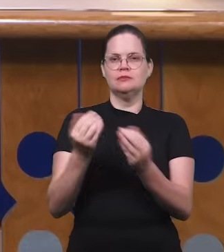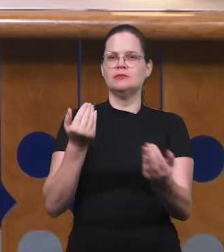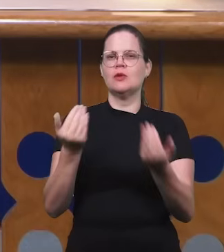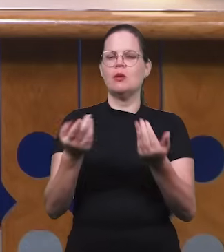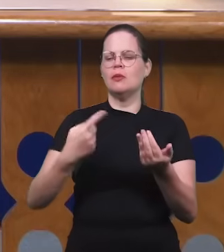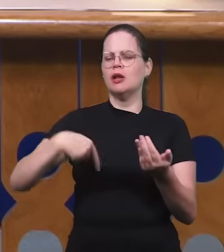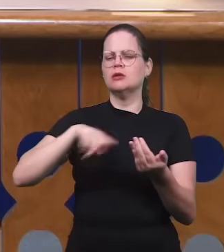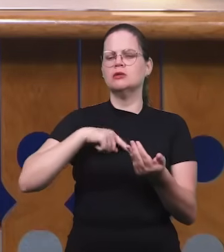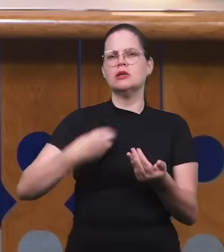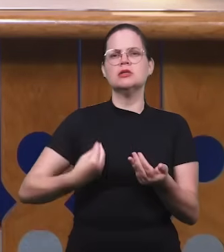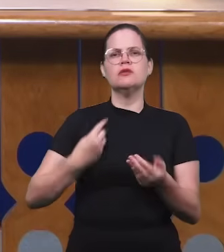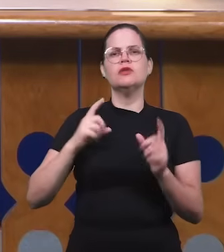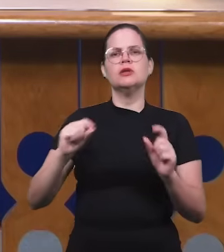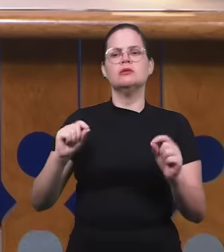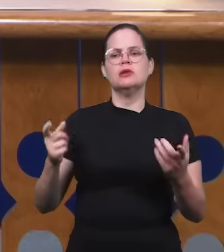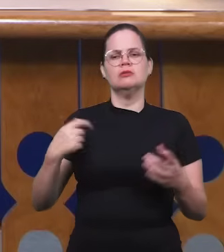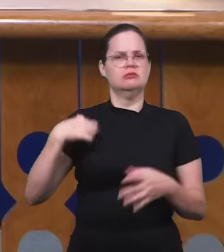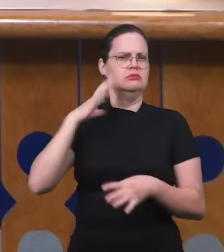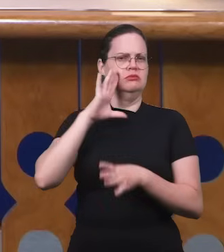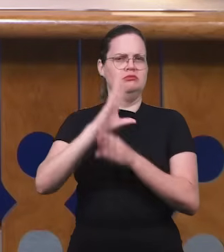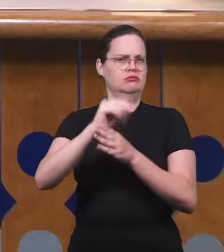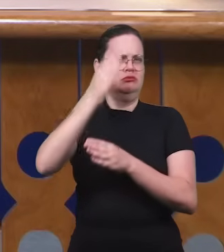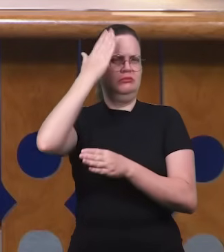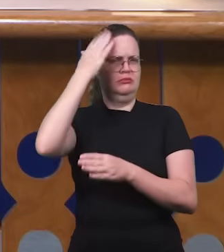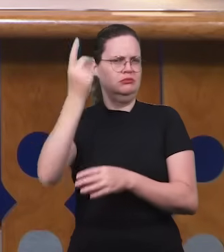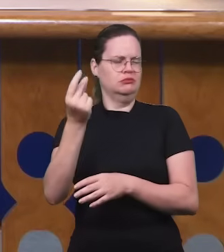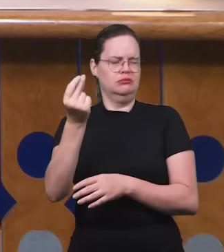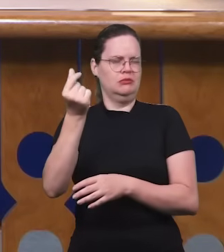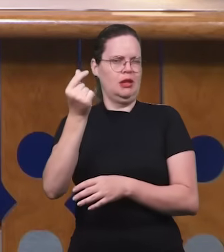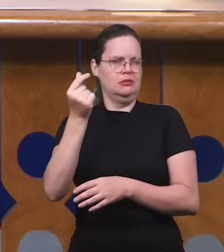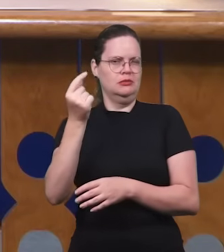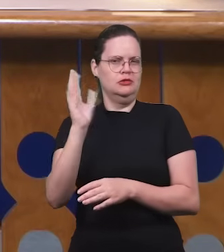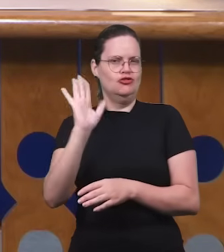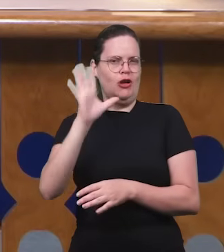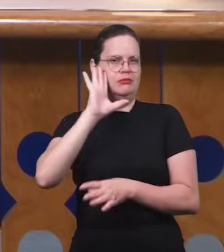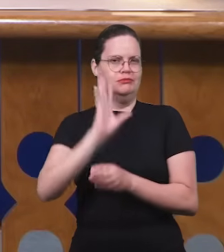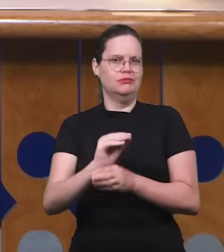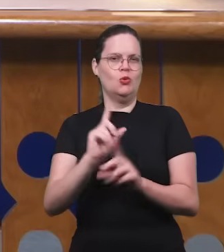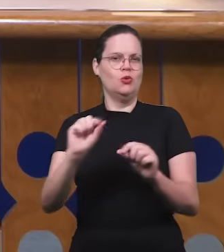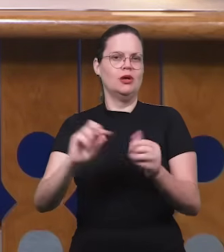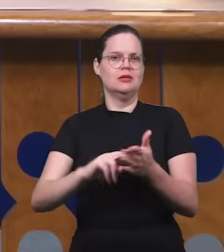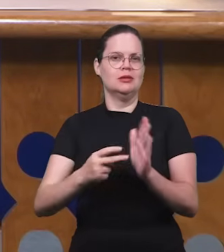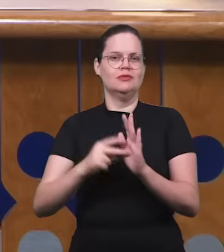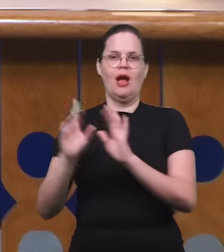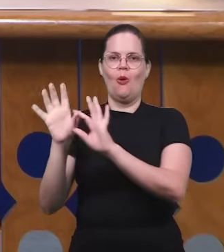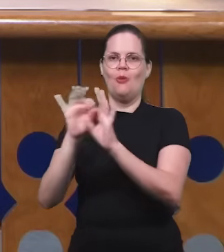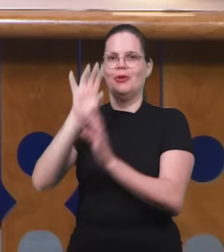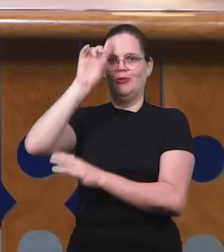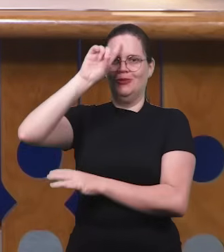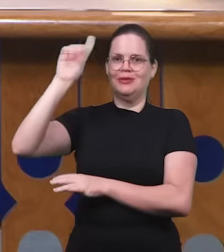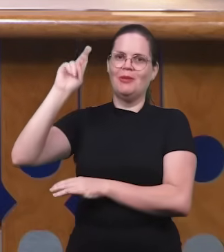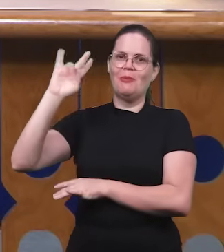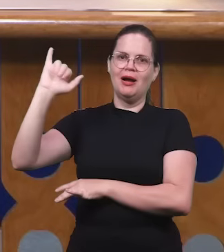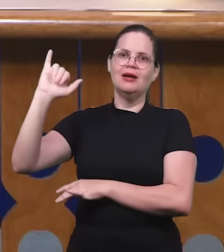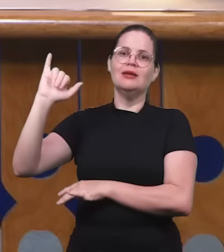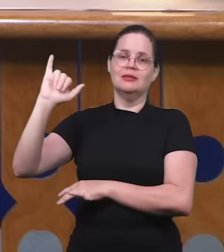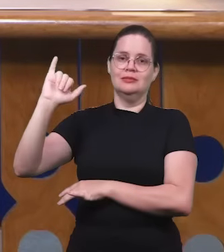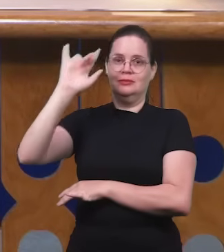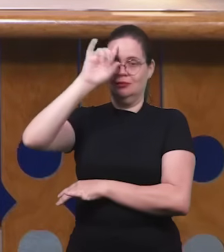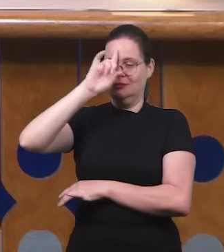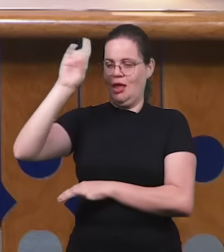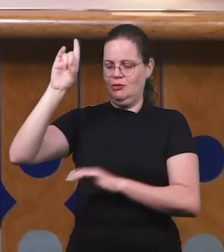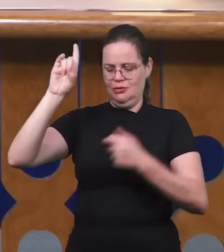entendemos, quando ouvimos uma frase dessa, entendemos perfeitamente que isso quer nos mostrar comunhão, não é? Estar perto do pai.